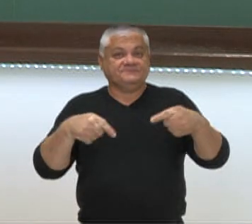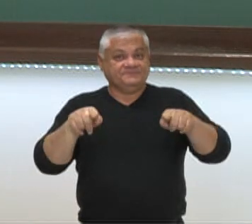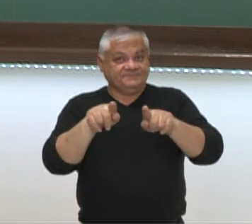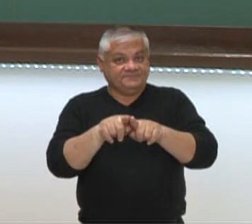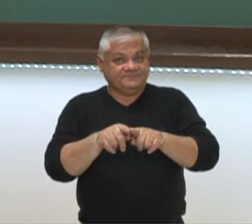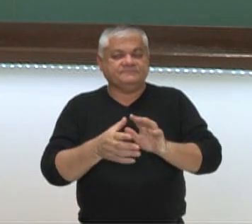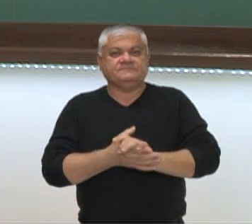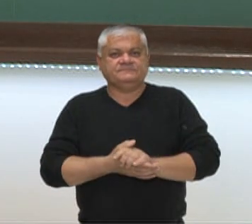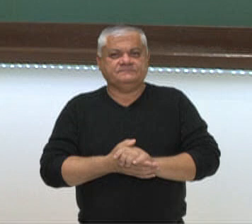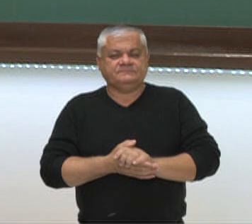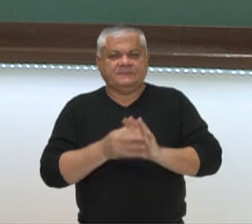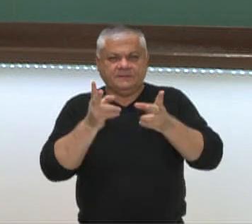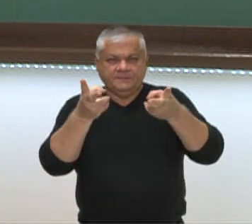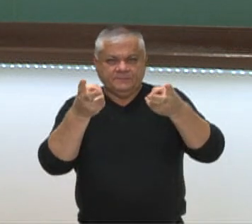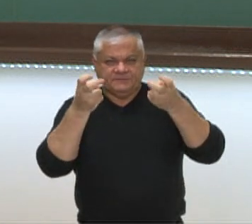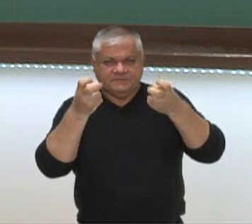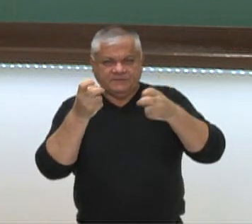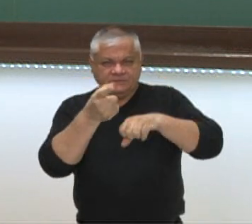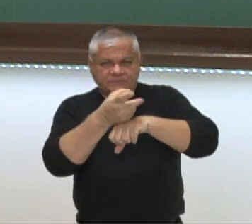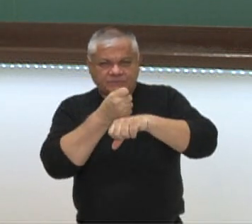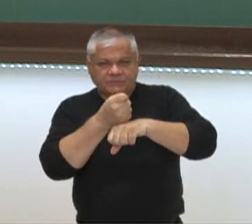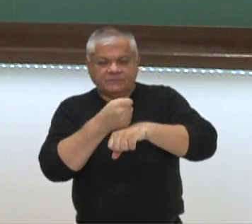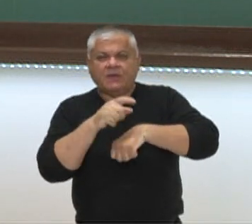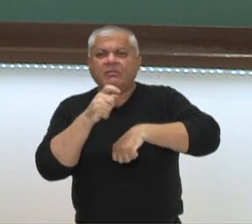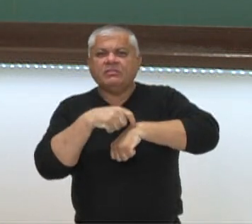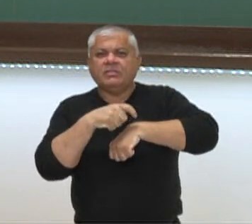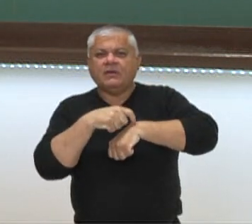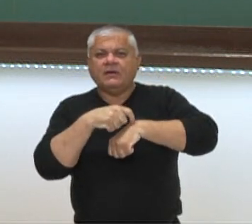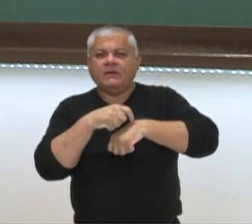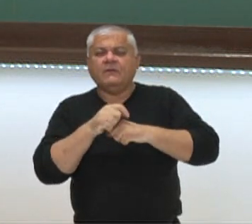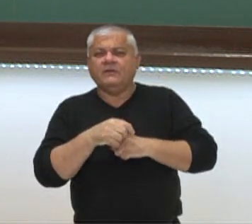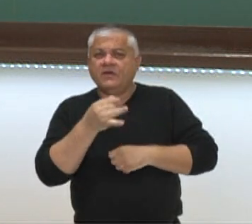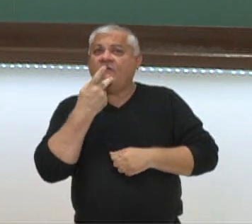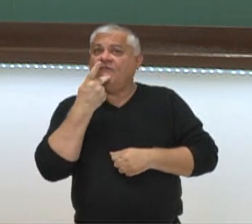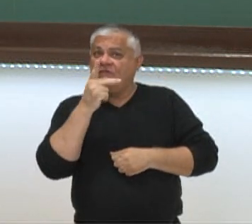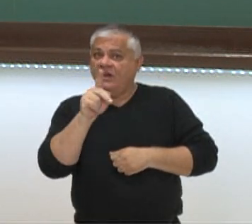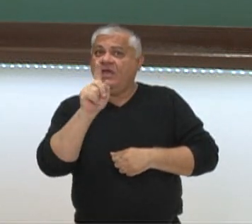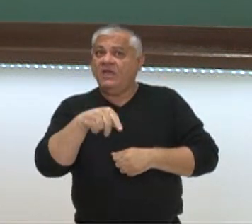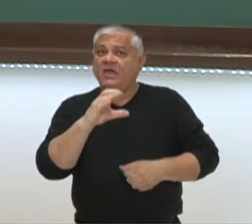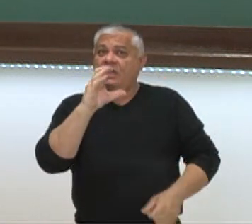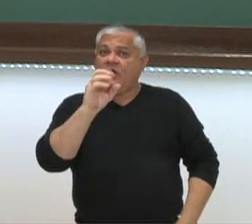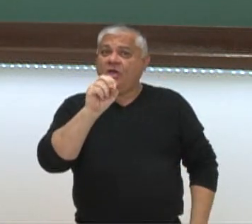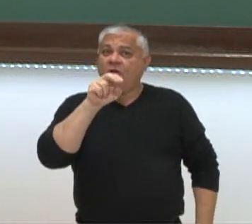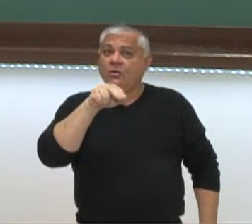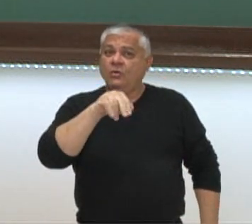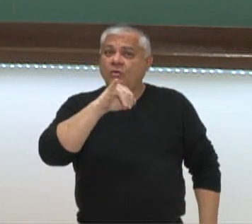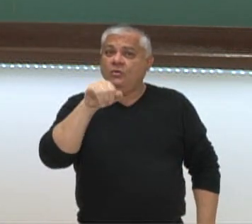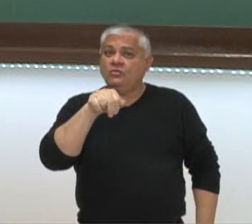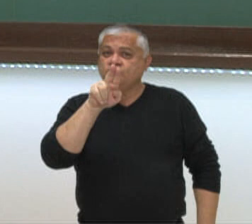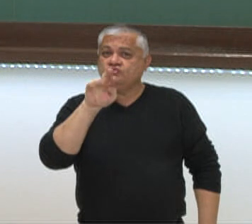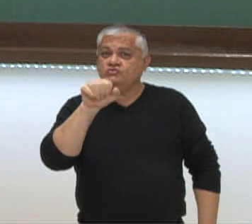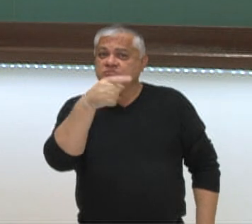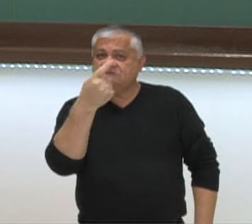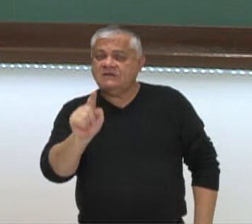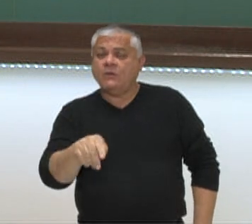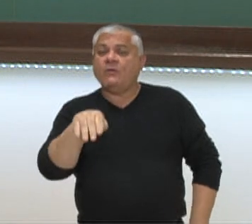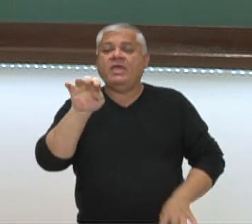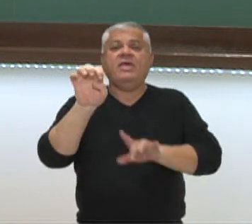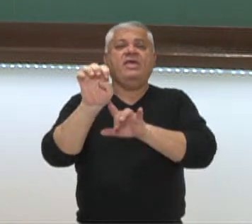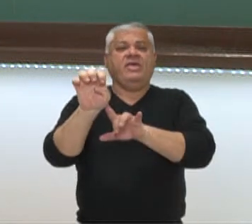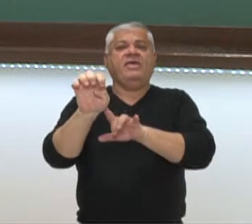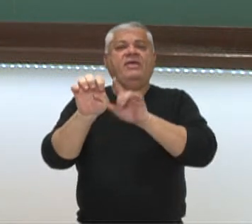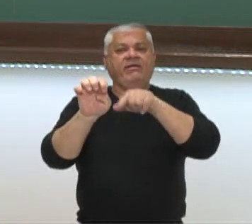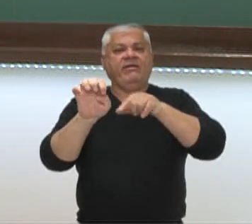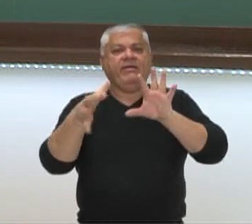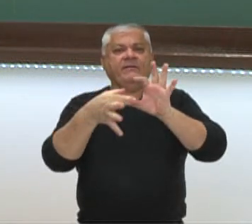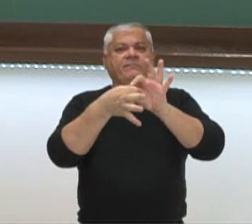Voltamos. Você percebeu, na hora da correção, eu falei, é uma conjunção, é a conjunção e, estabelece uma adição,